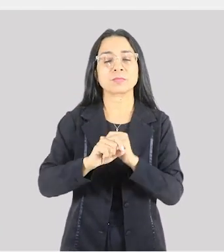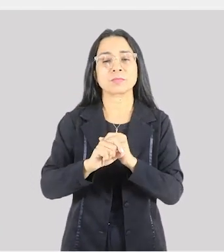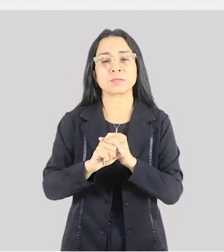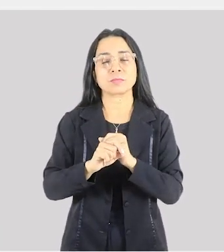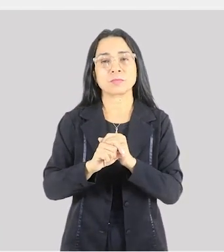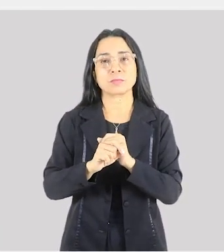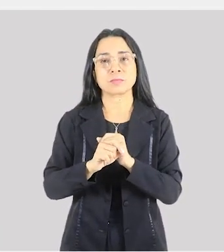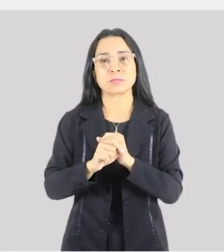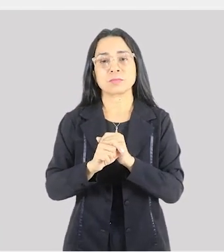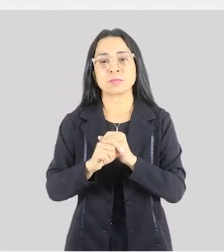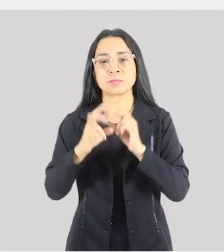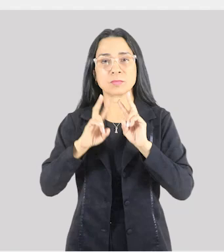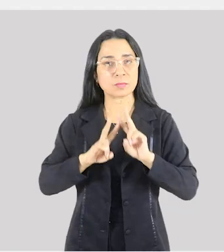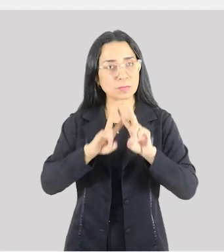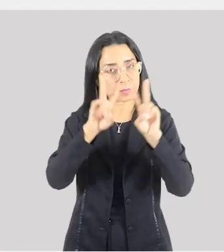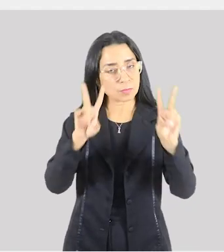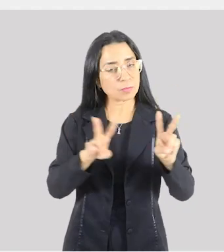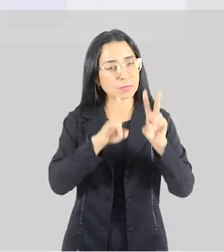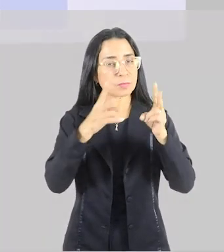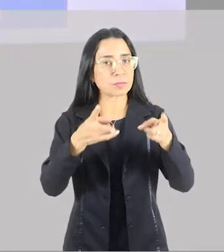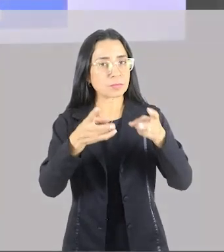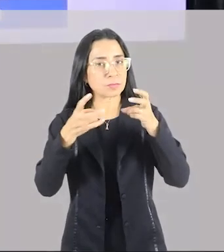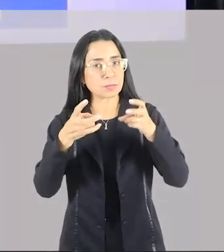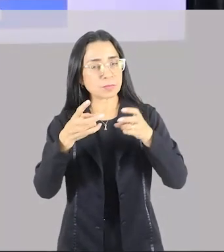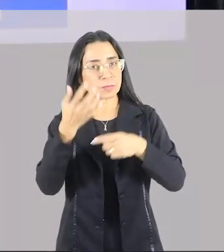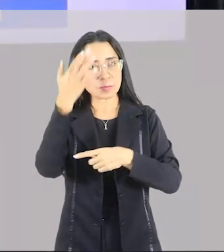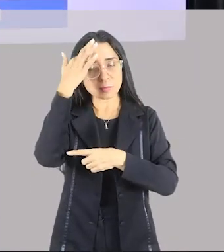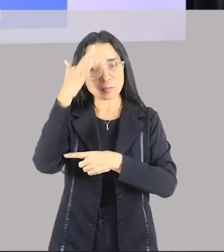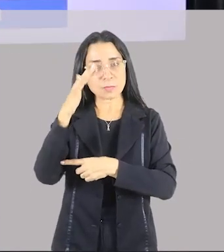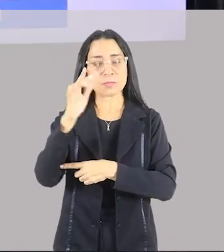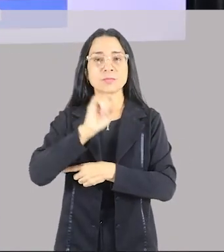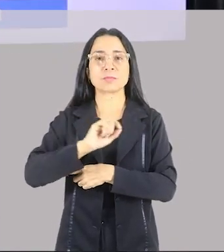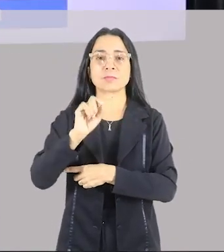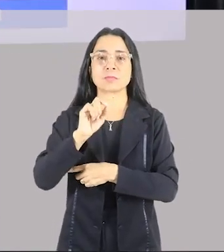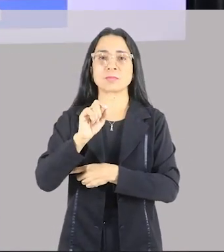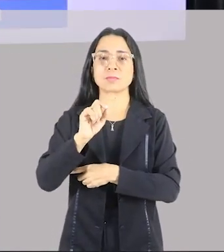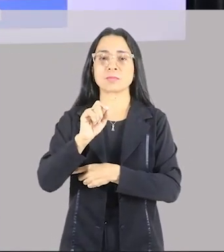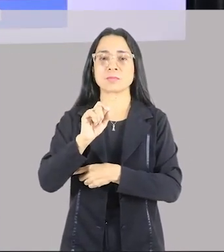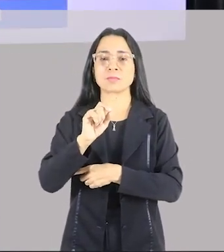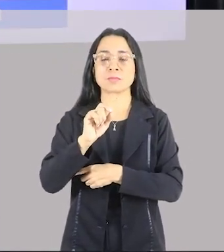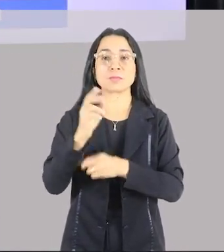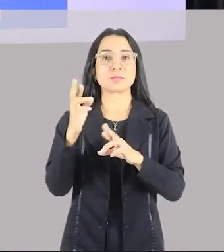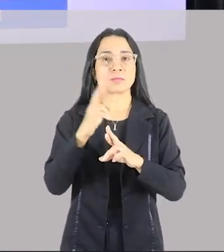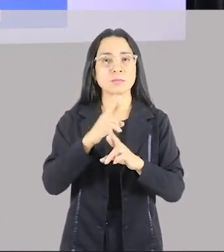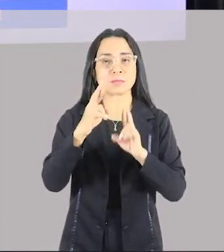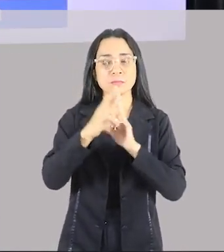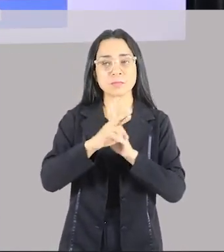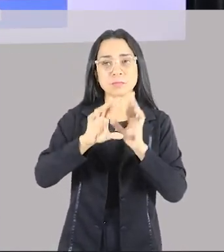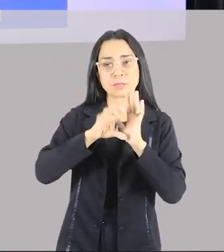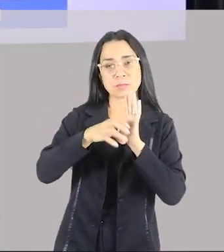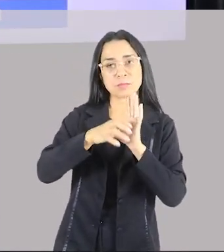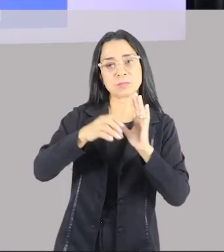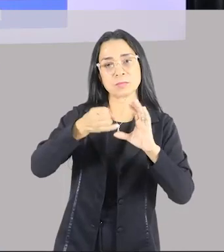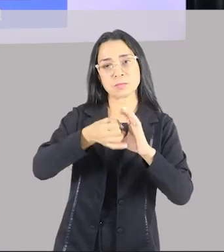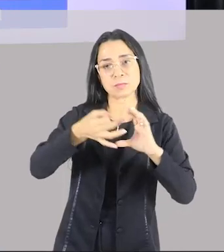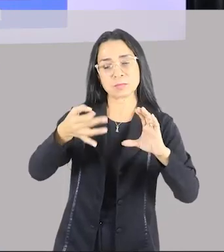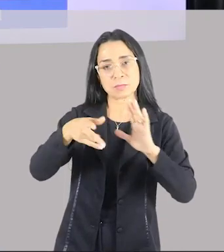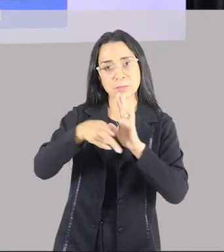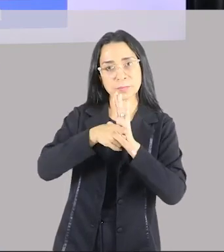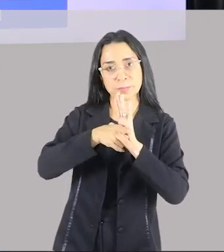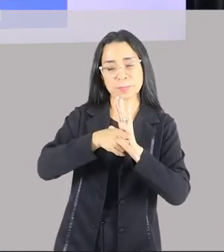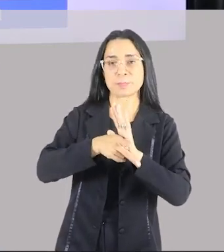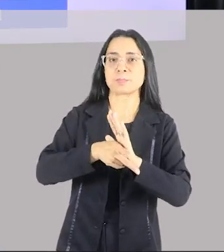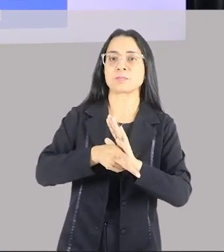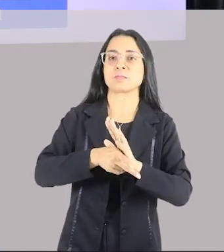administrativo, a gente olhar atentamente, a gente refletir sobre os conceitos, sobre as características próprias do